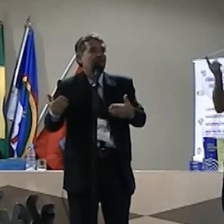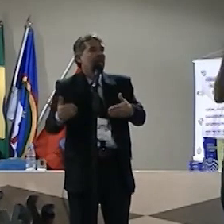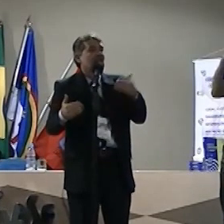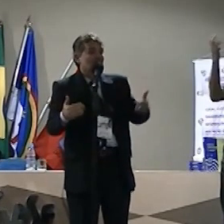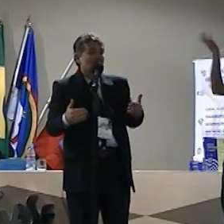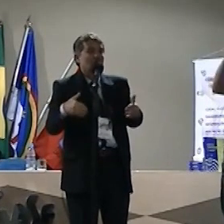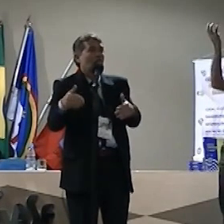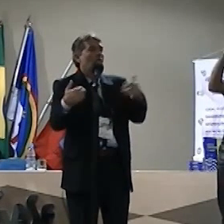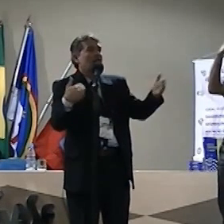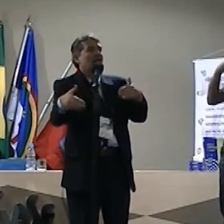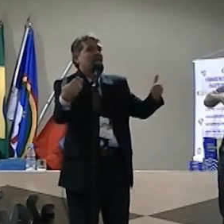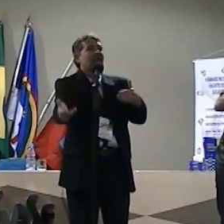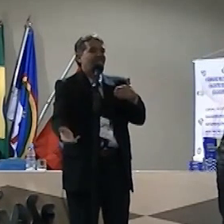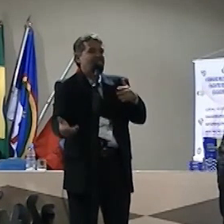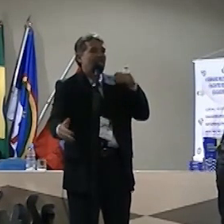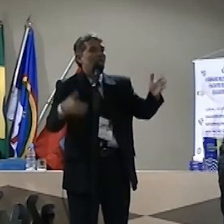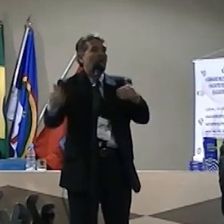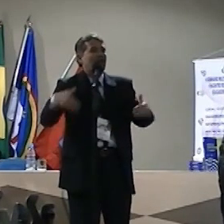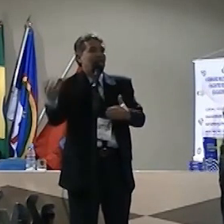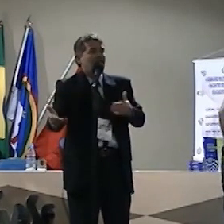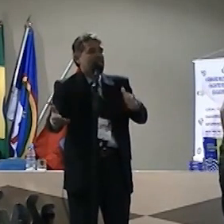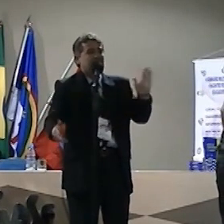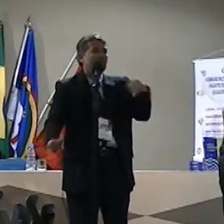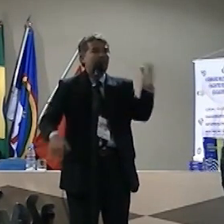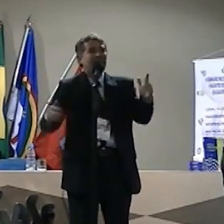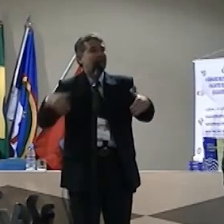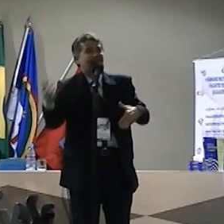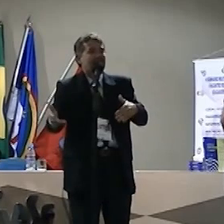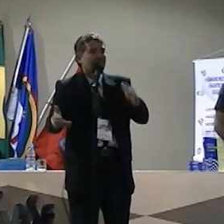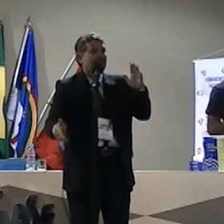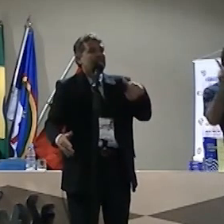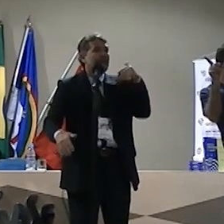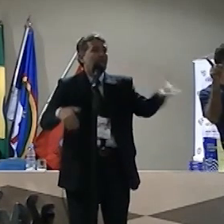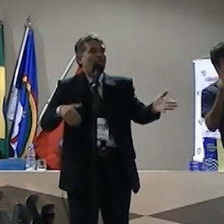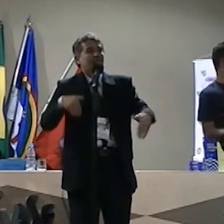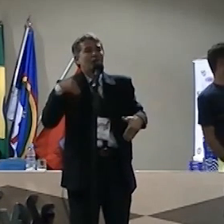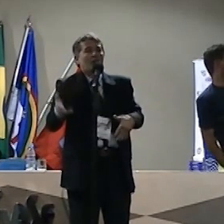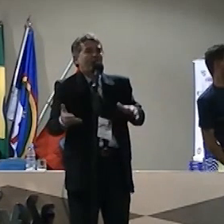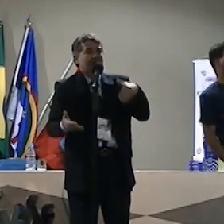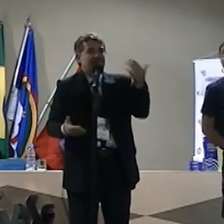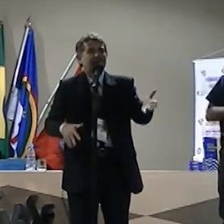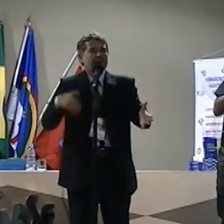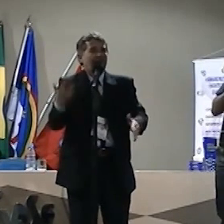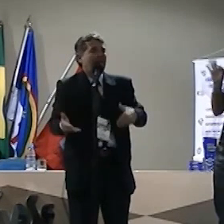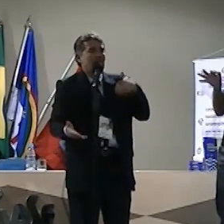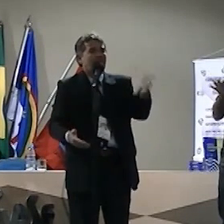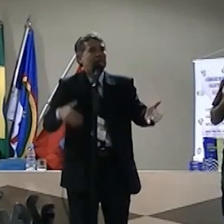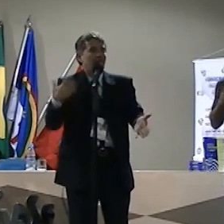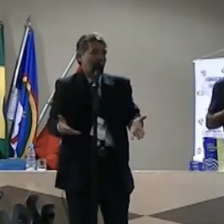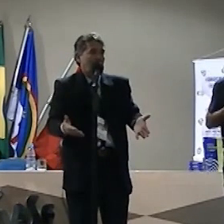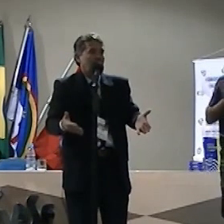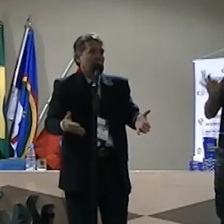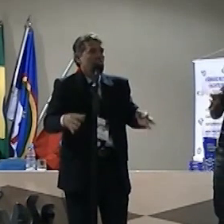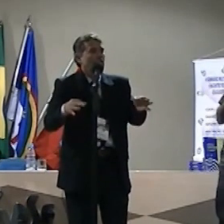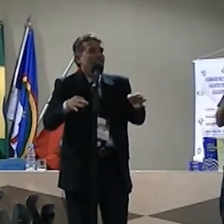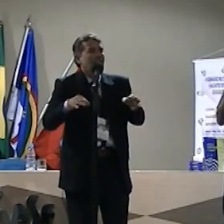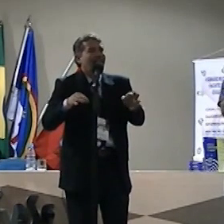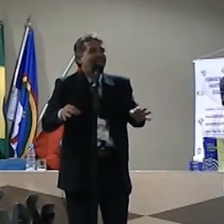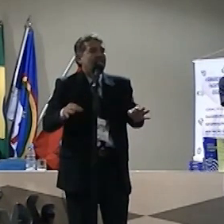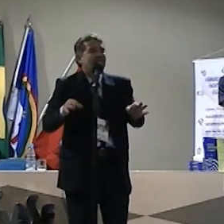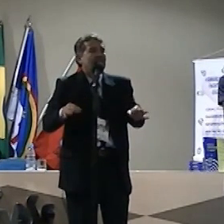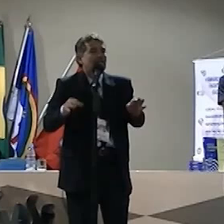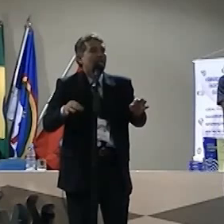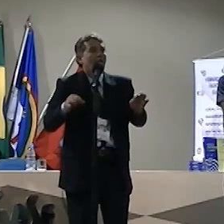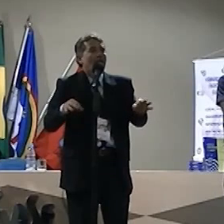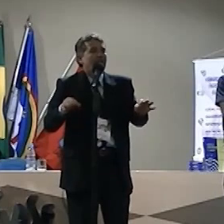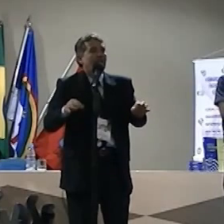e C, que diz como quer que ele faça, como quer que ele pense, como é que ele que haja, se ele pode, se ele não pode, se está certo, se está errado, se quer ou se não quer. Surdo tem que